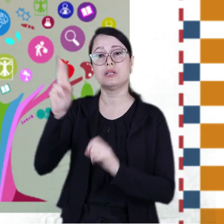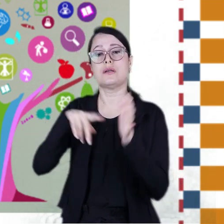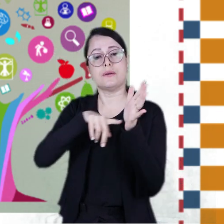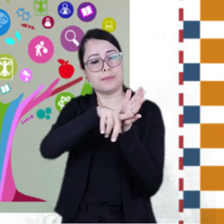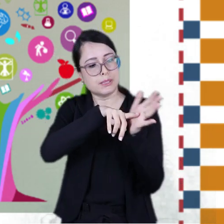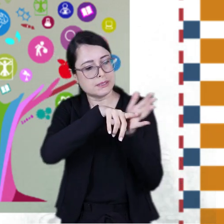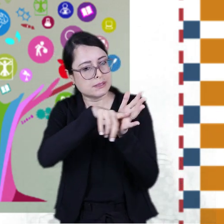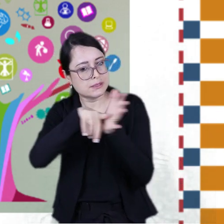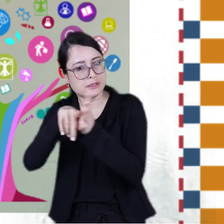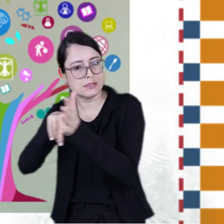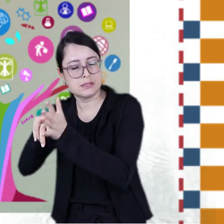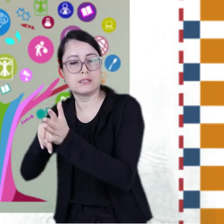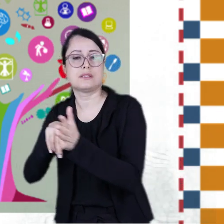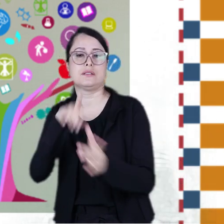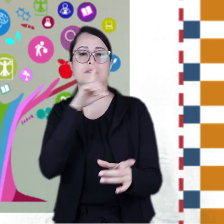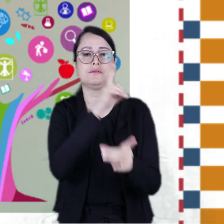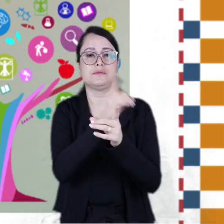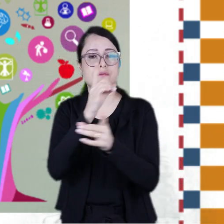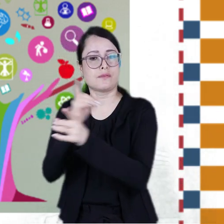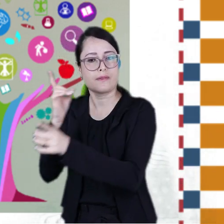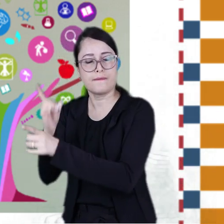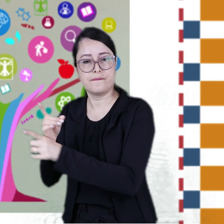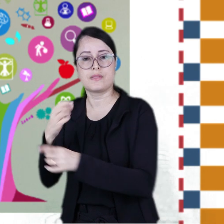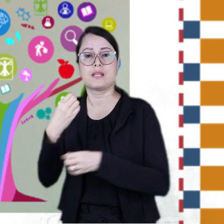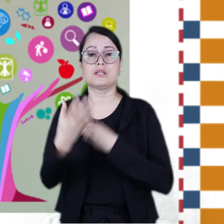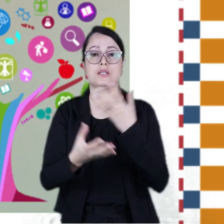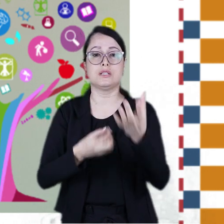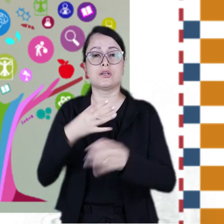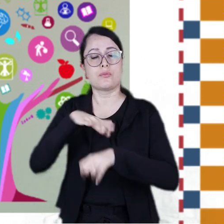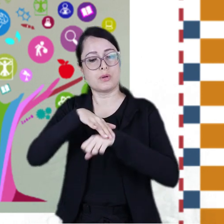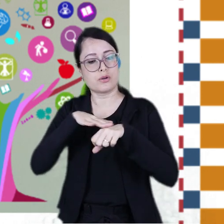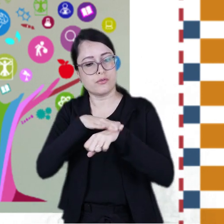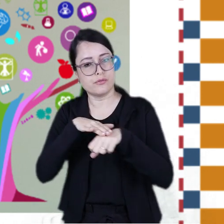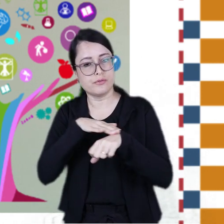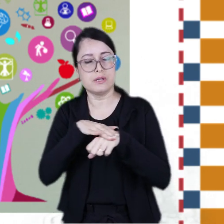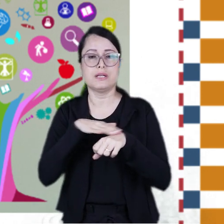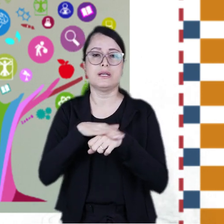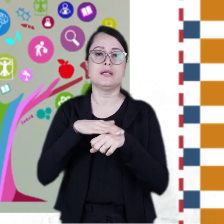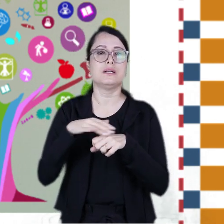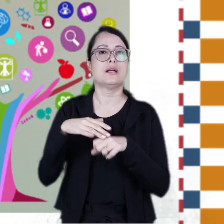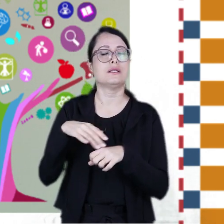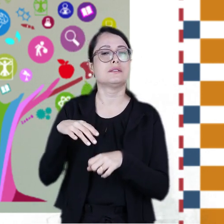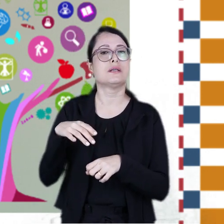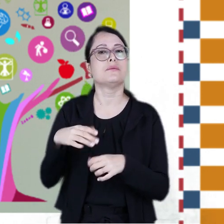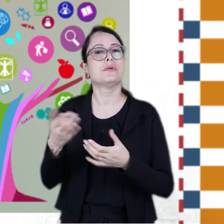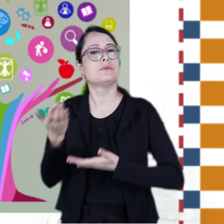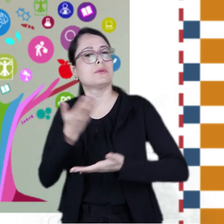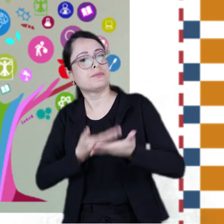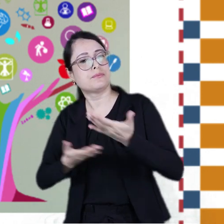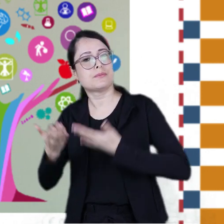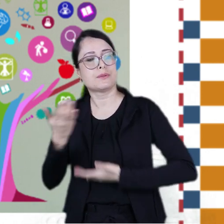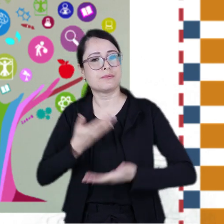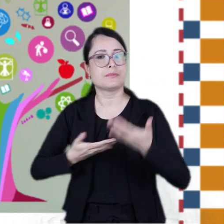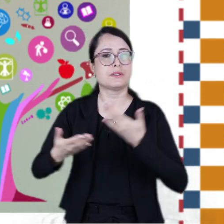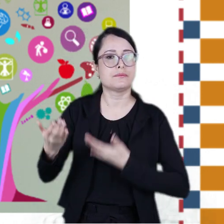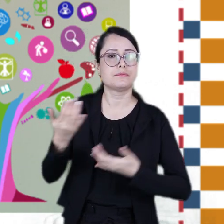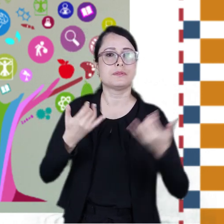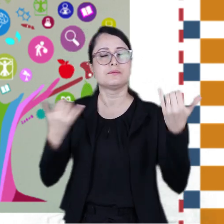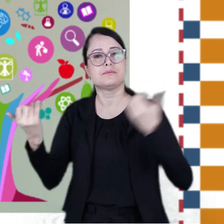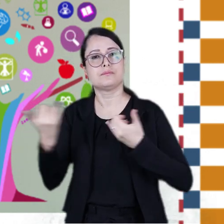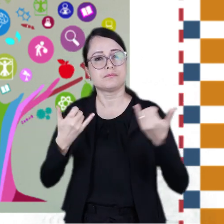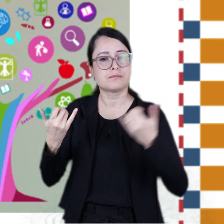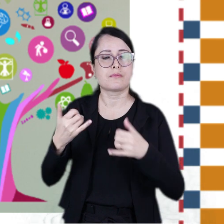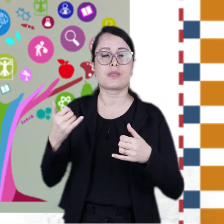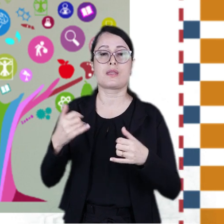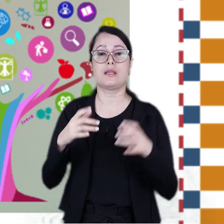né, em tutoria e para itinerário formativo, ele já sabe o que ele quer, onde ele quer chegar, ele quer chegar e o que ele precisa